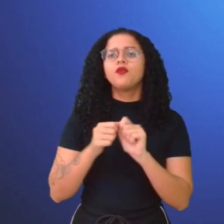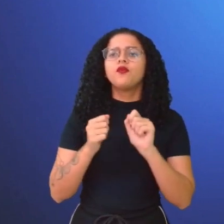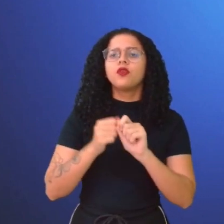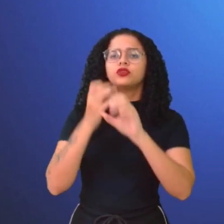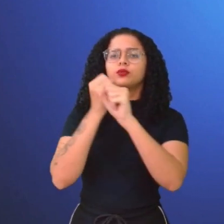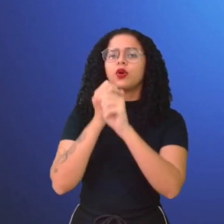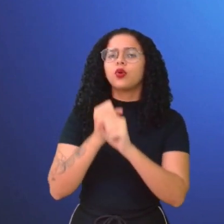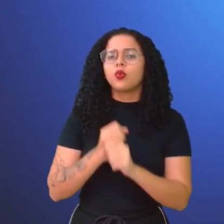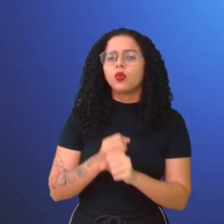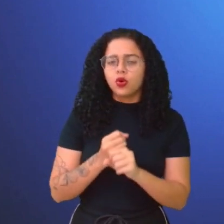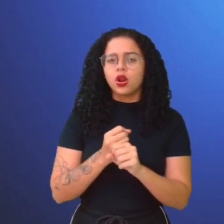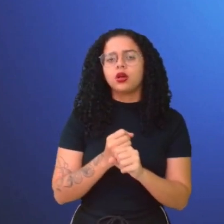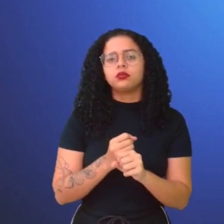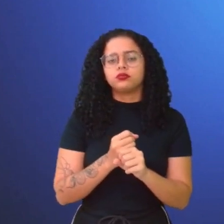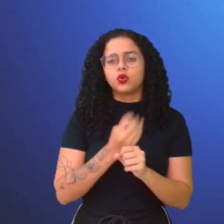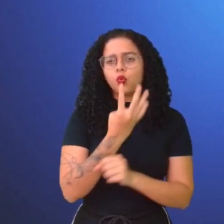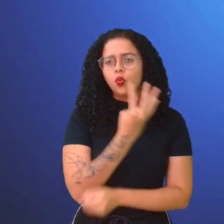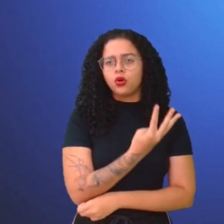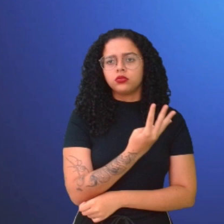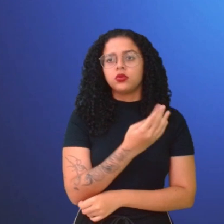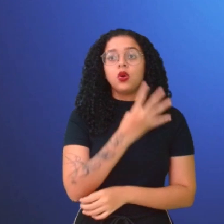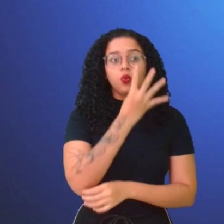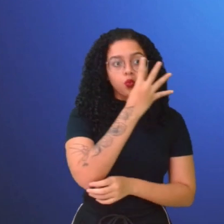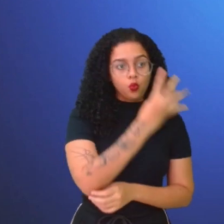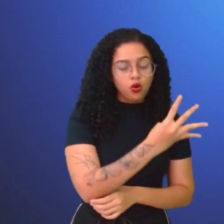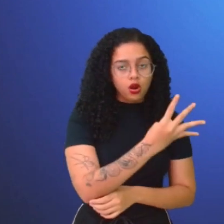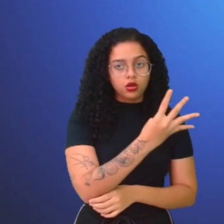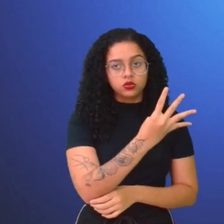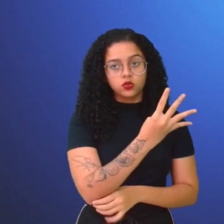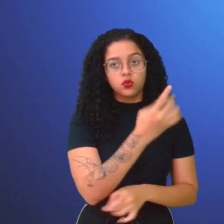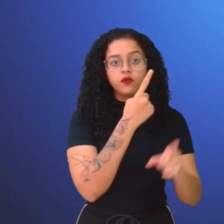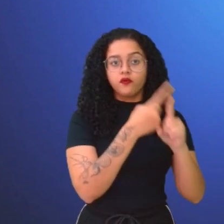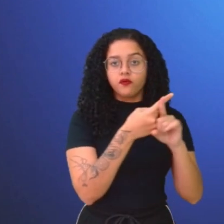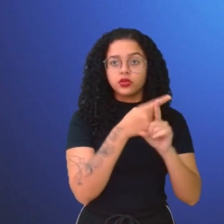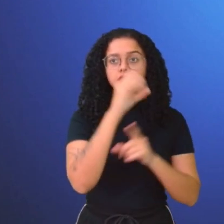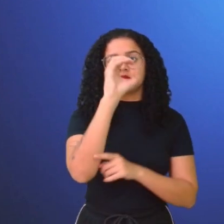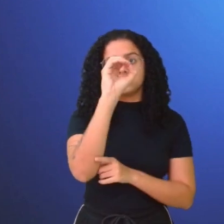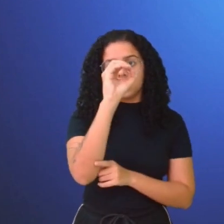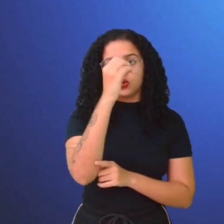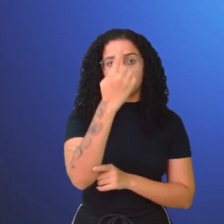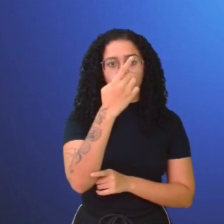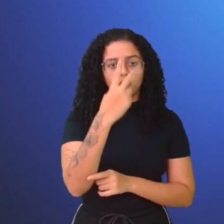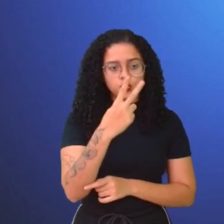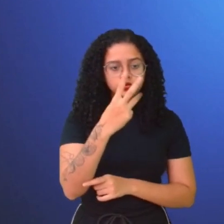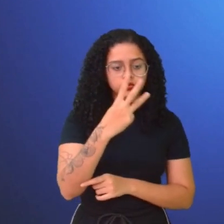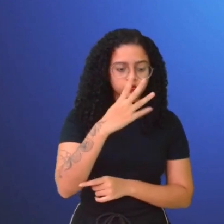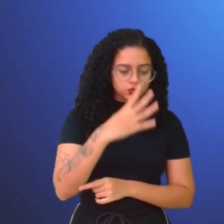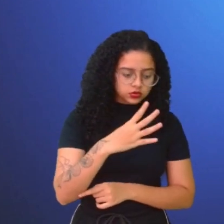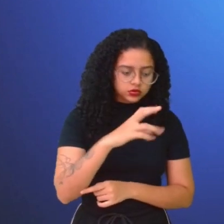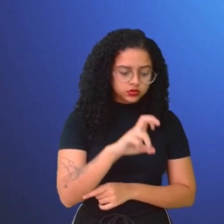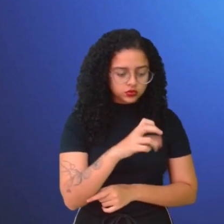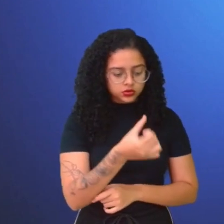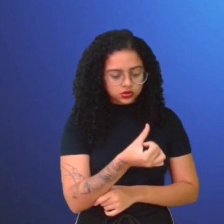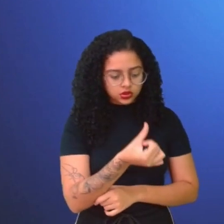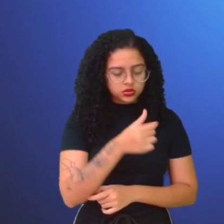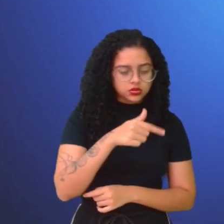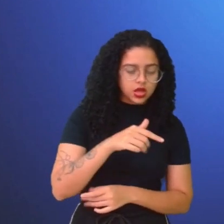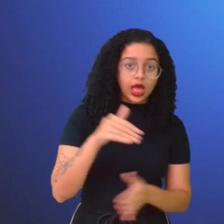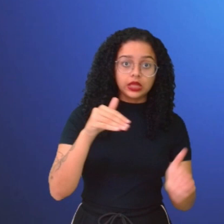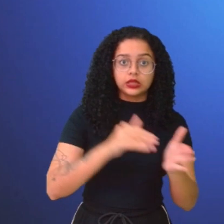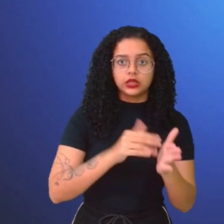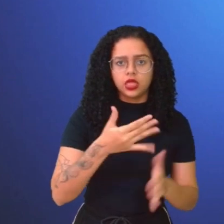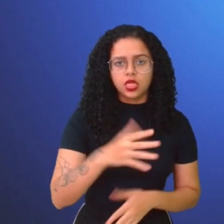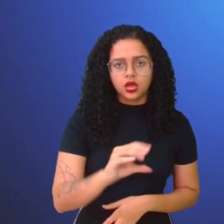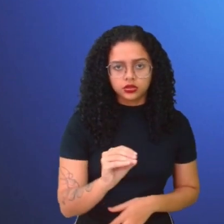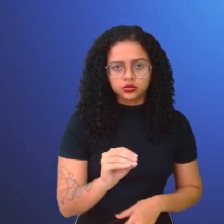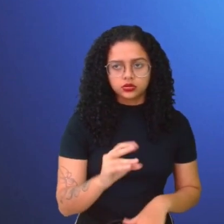calcular a tabuada do 4? Eu vou multiplicar o 4 por cada um daqueles números ali, né? 0, até 10.